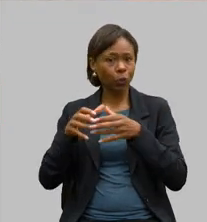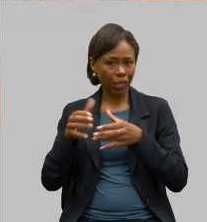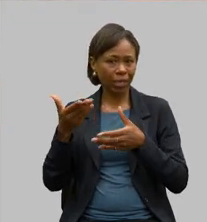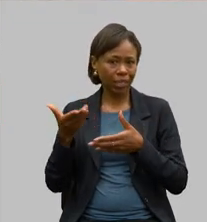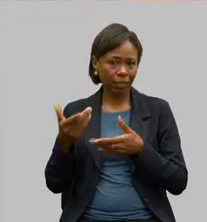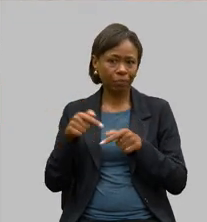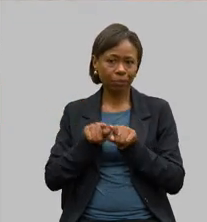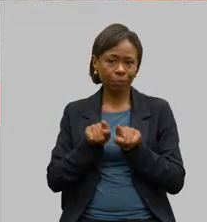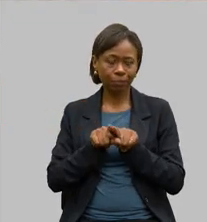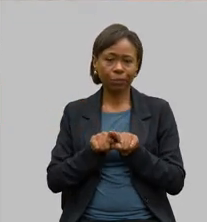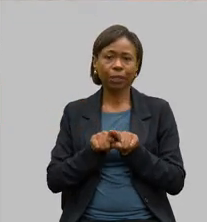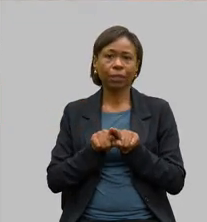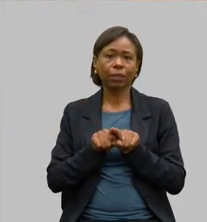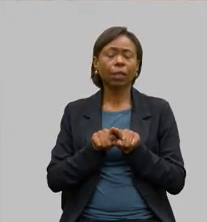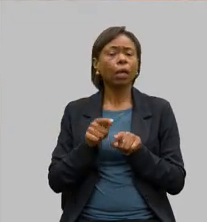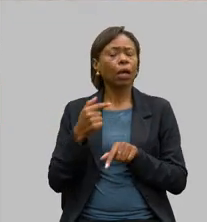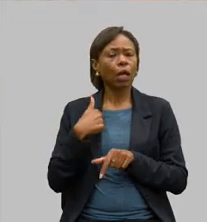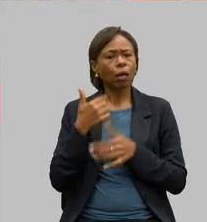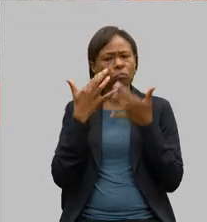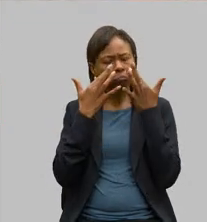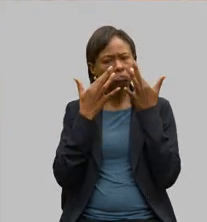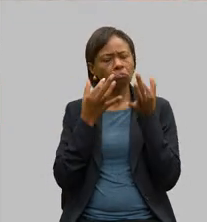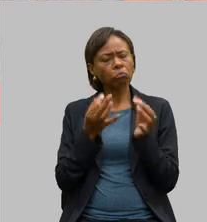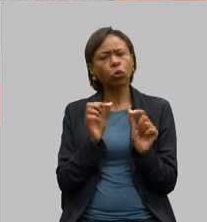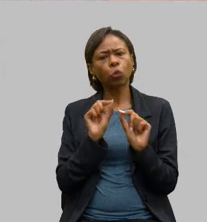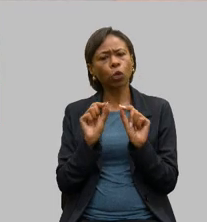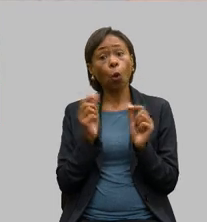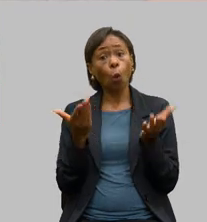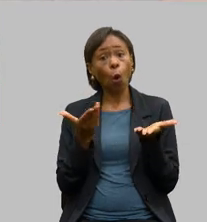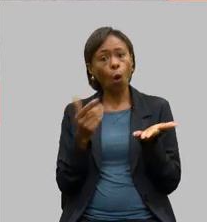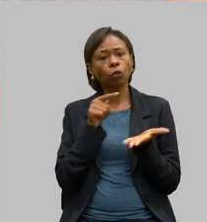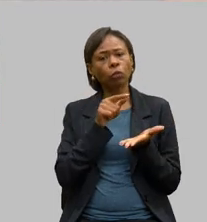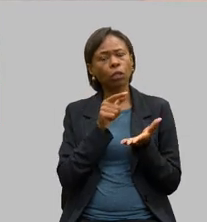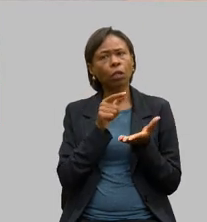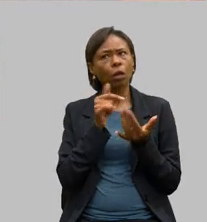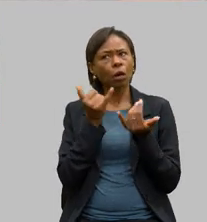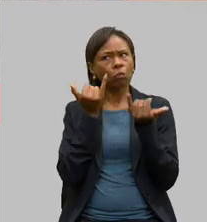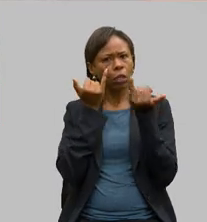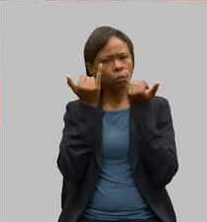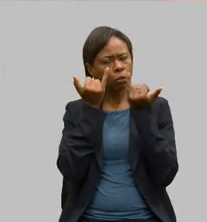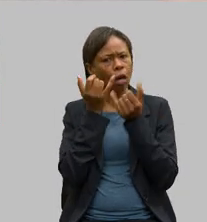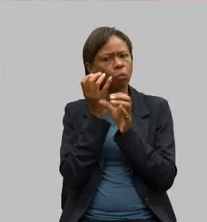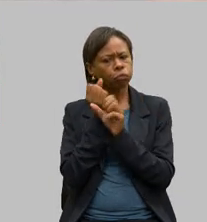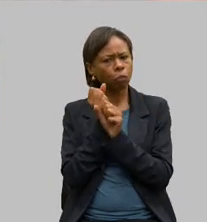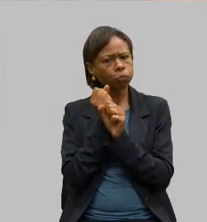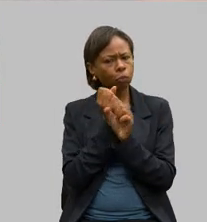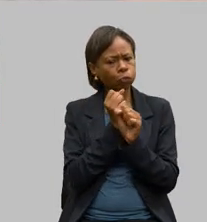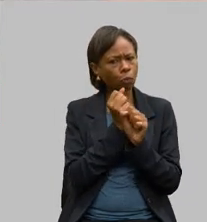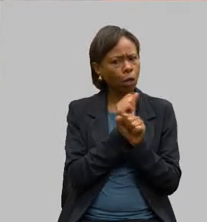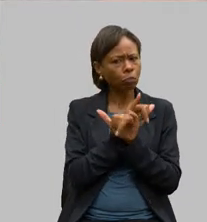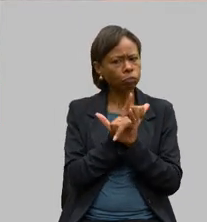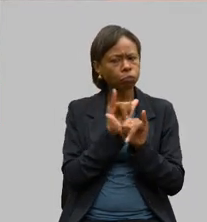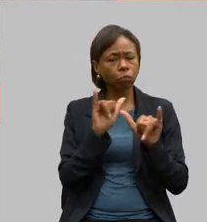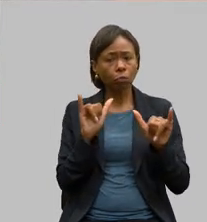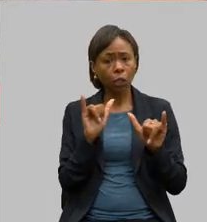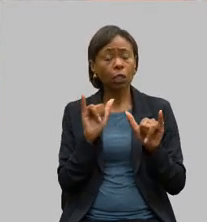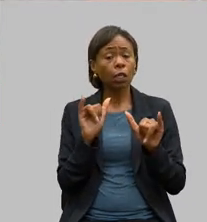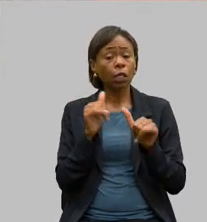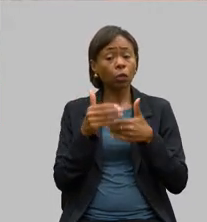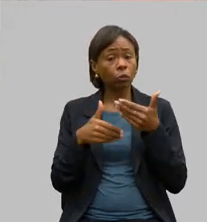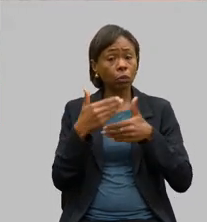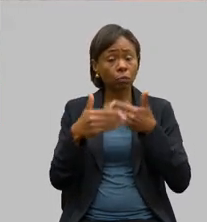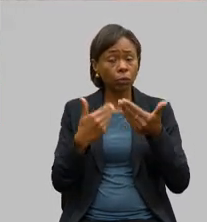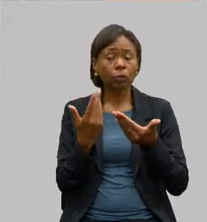e nos chama atenção os números mostrados aqui hoje e todo o processo pelo qual turismo e cultura está recebendo